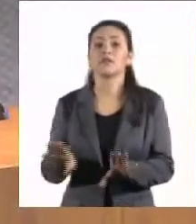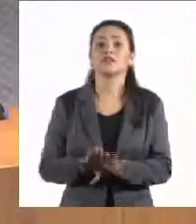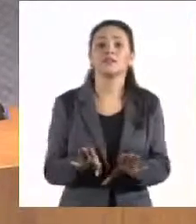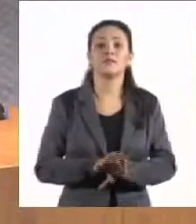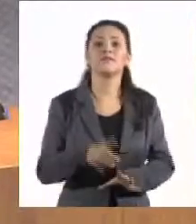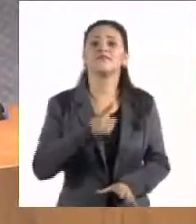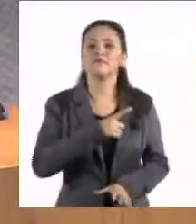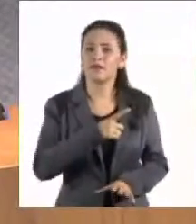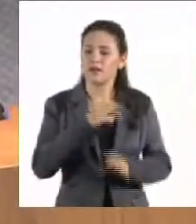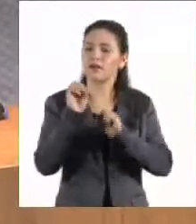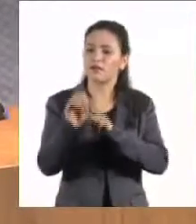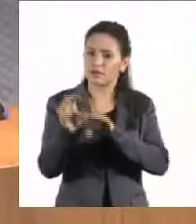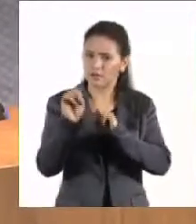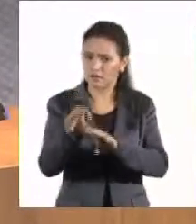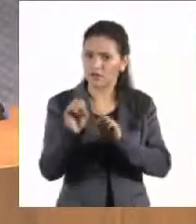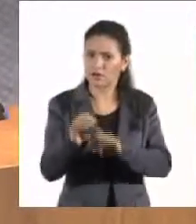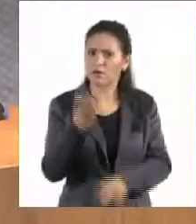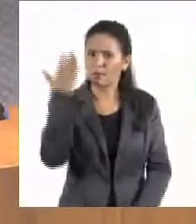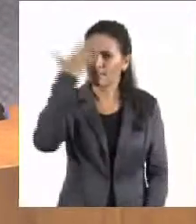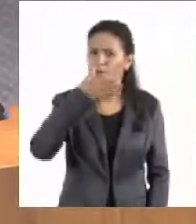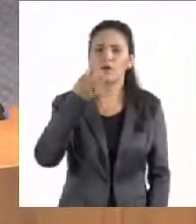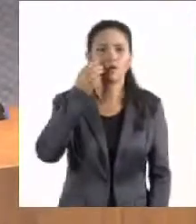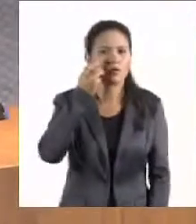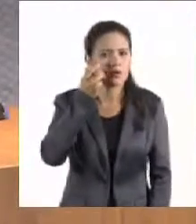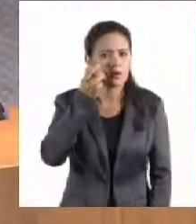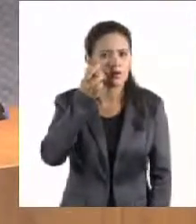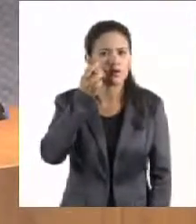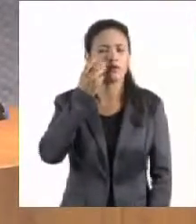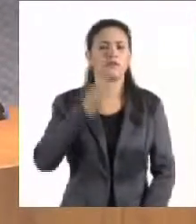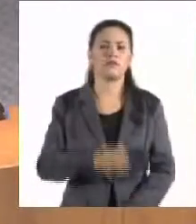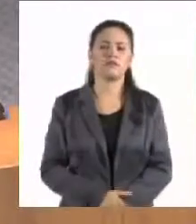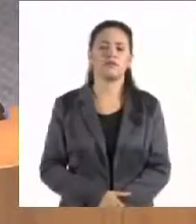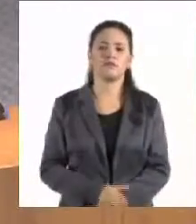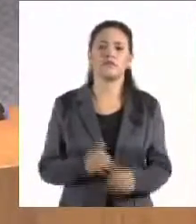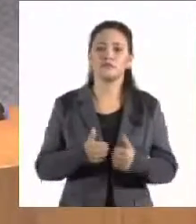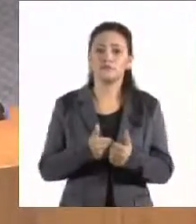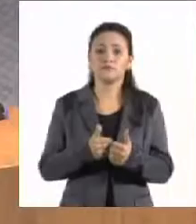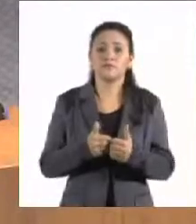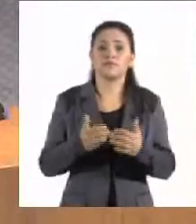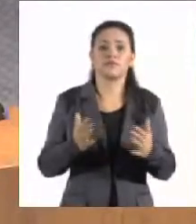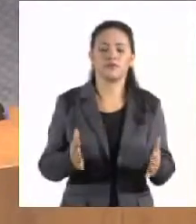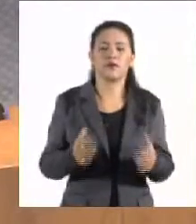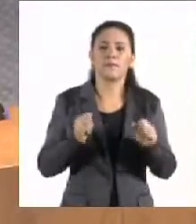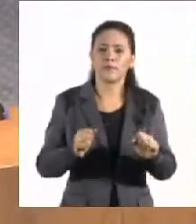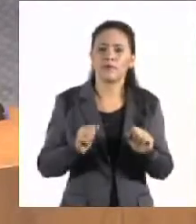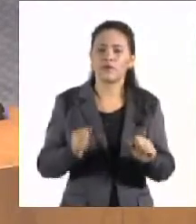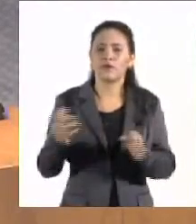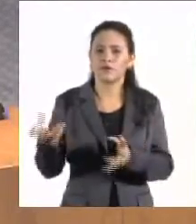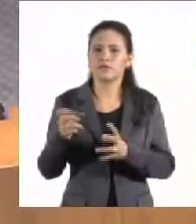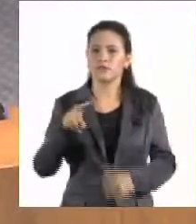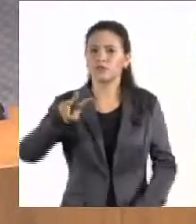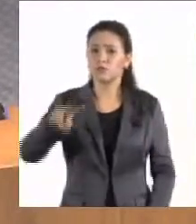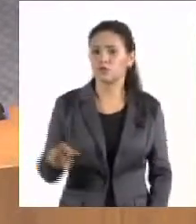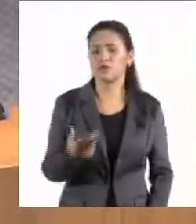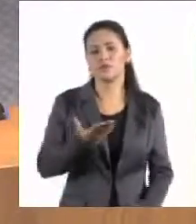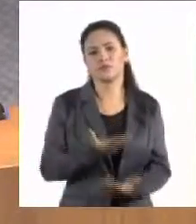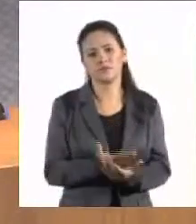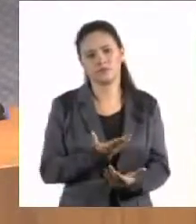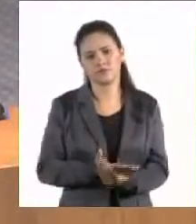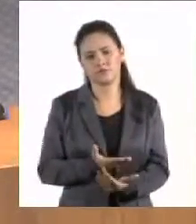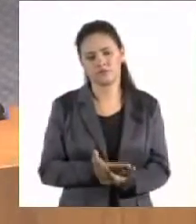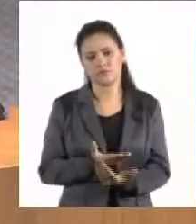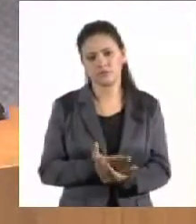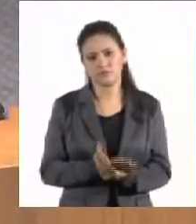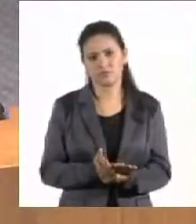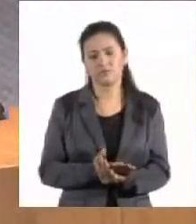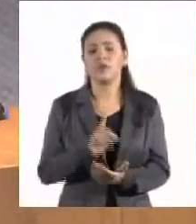presenciais em ambientes abertos, em ambientes que possam acomodar cerca de 2 mil estudantes. Ou seja, um programa que tenho